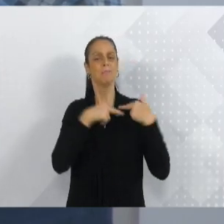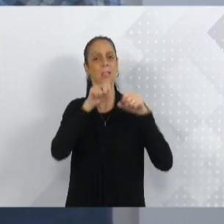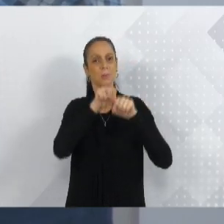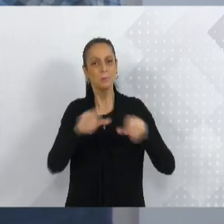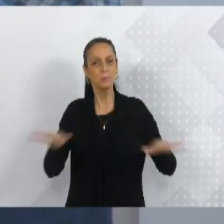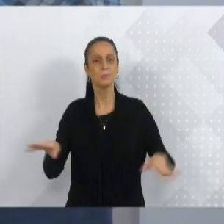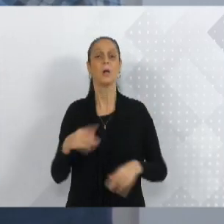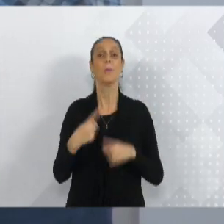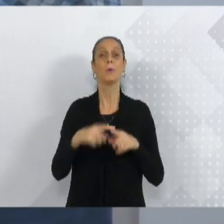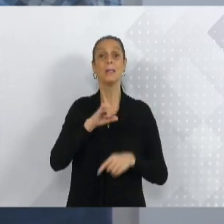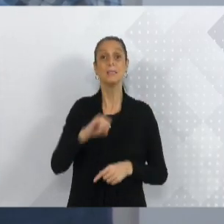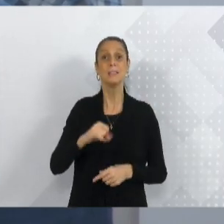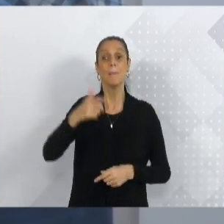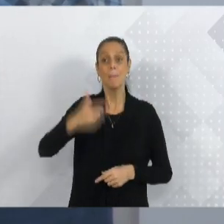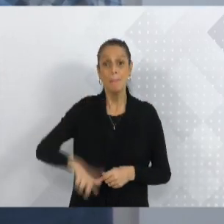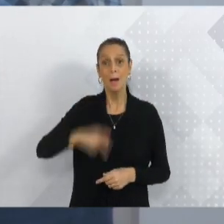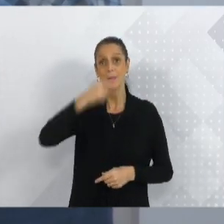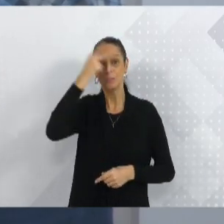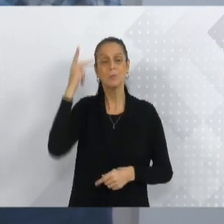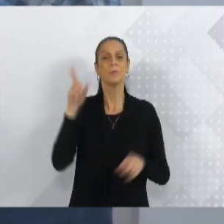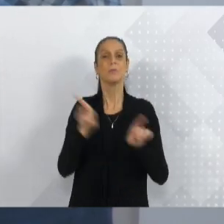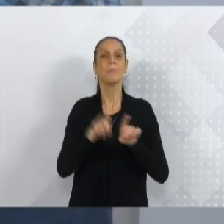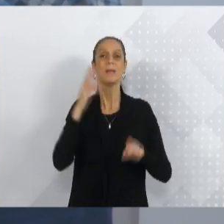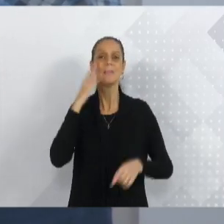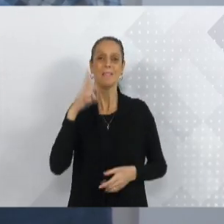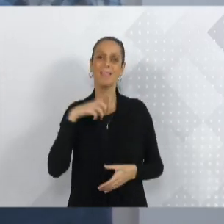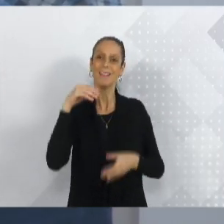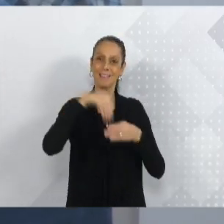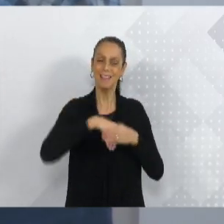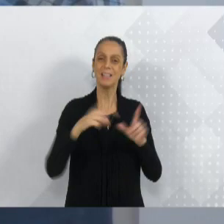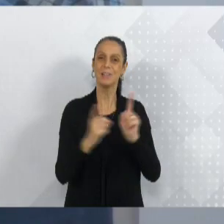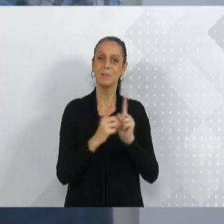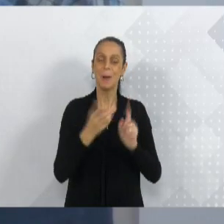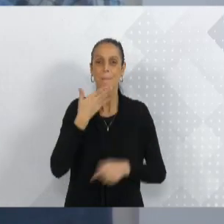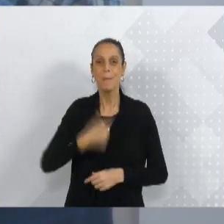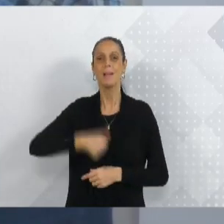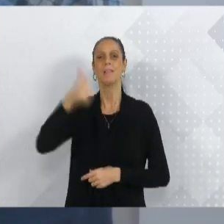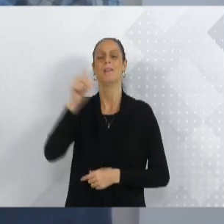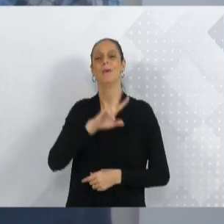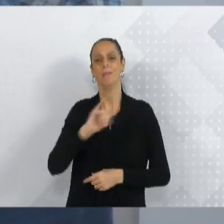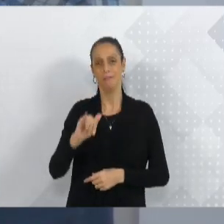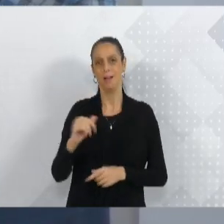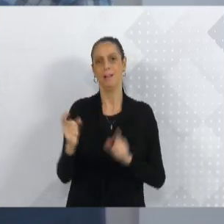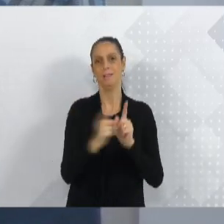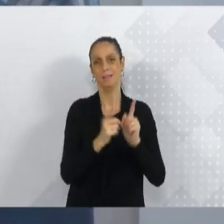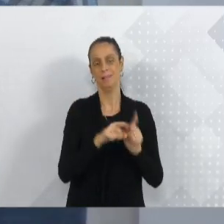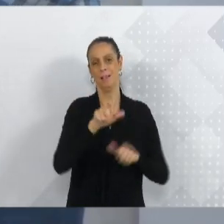quanto mais gente souber, mais nós vamos conseguir reabilitar esses pacientes.